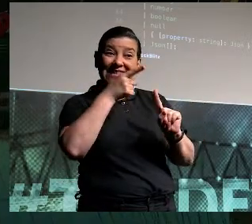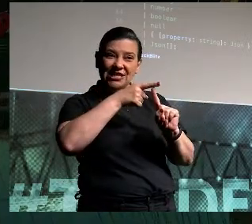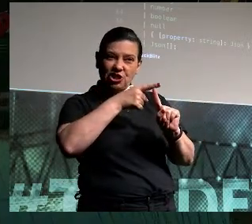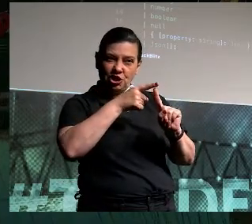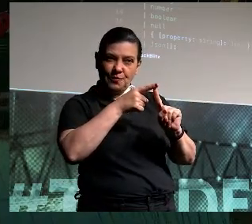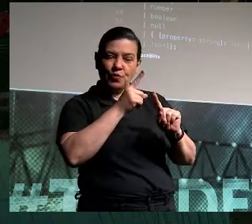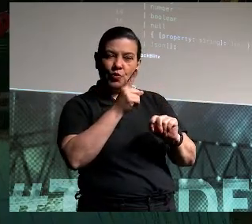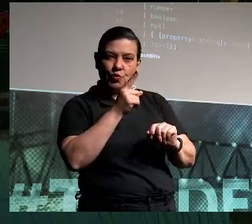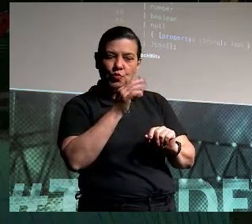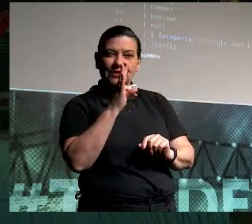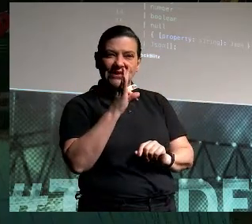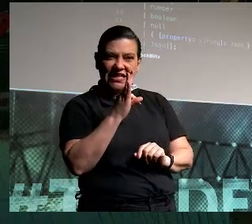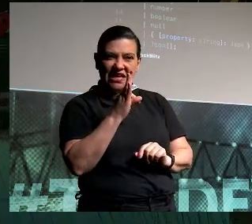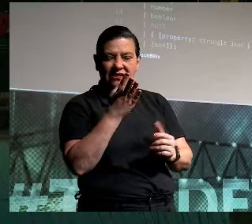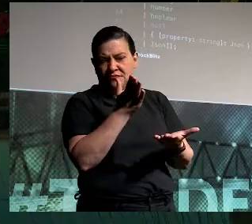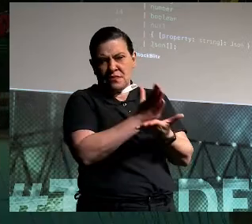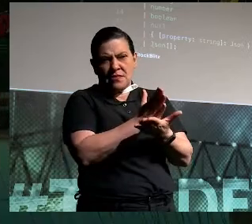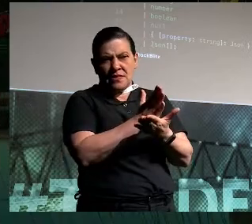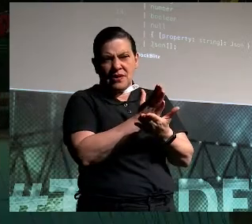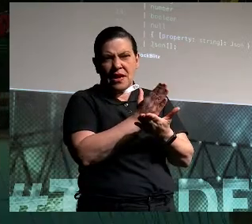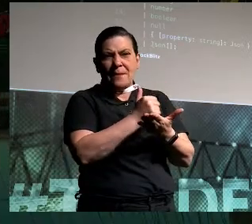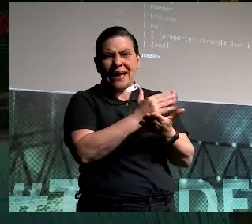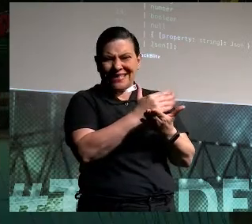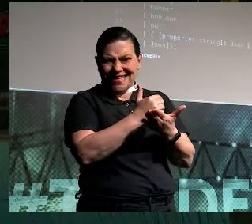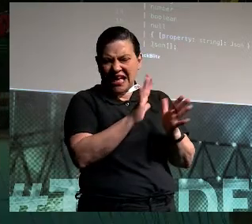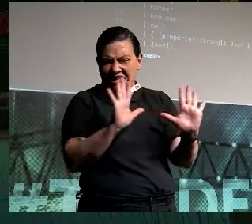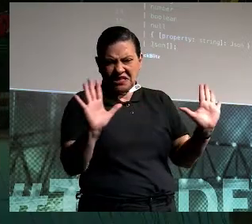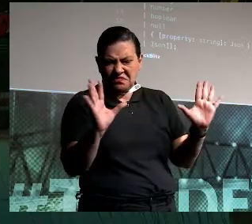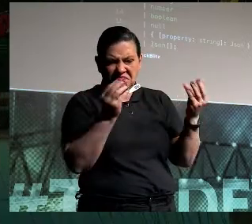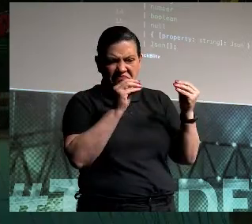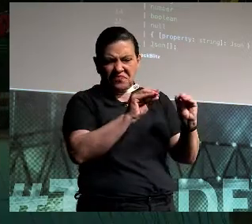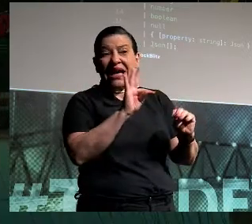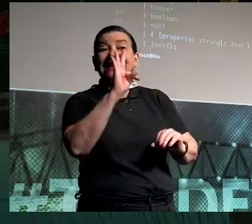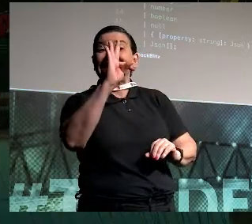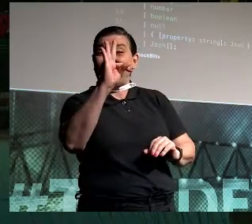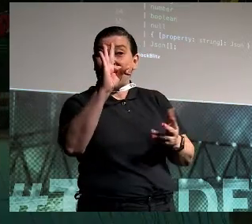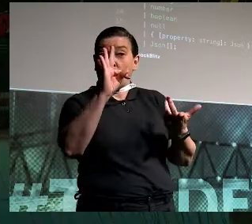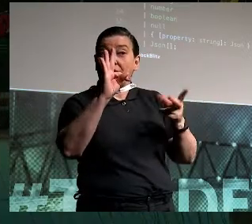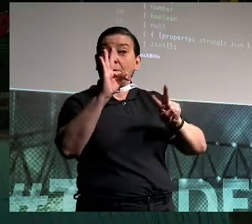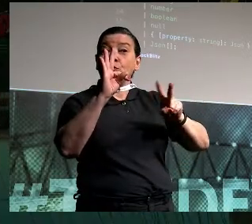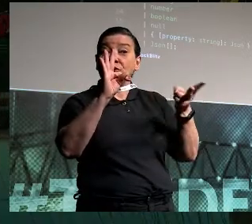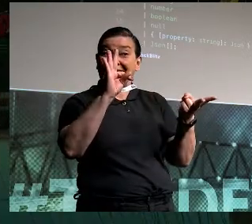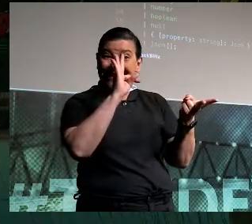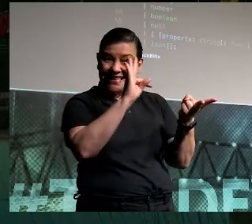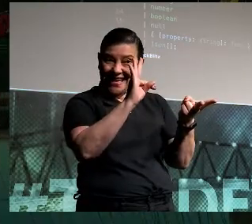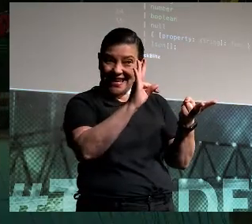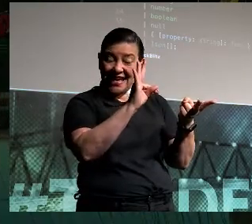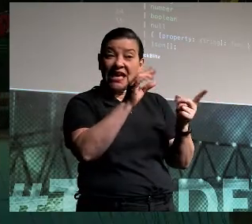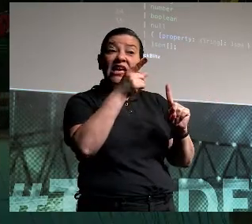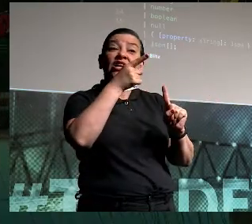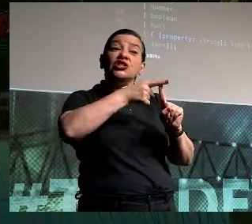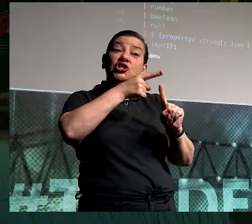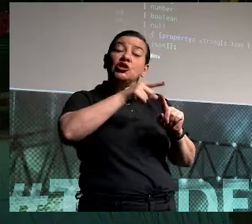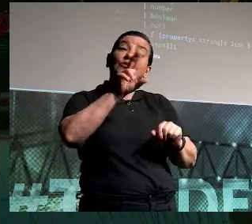que é o meu genérico, eu podia chamar de batata, eu estou chamando de T, que é uma versão mais simplificada, eu estou falando que quem usar esse meu tipo, ou ele tem o próprio tipo